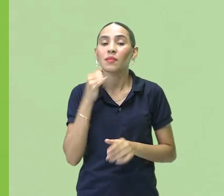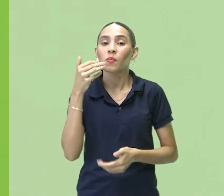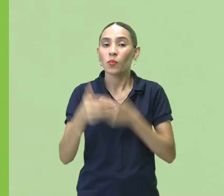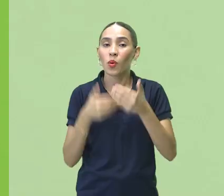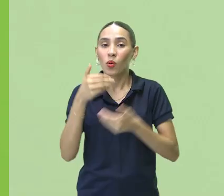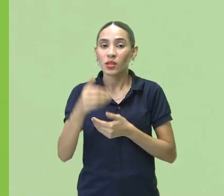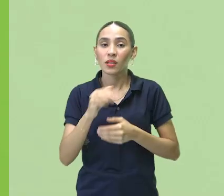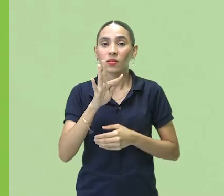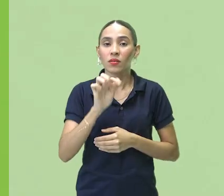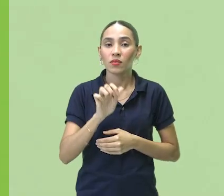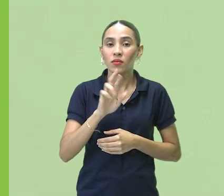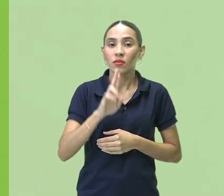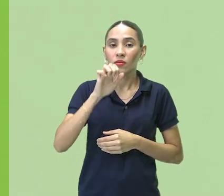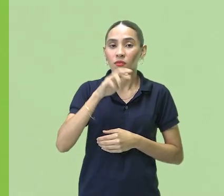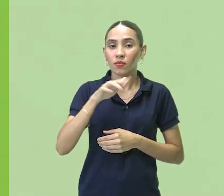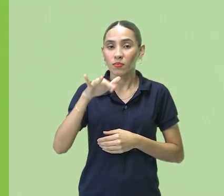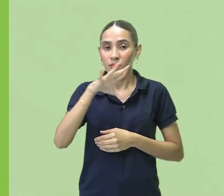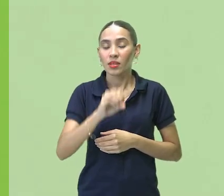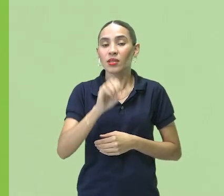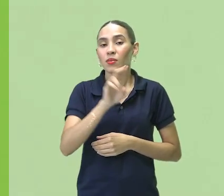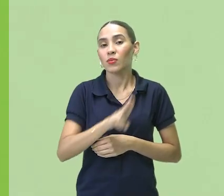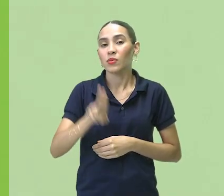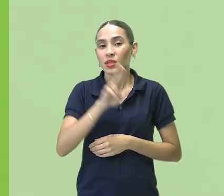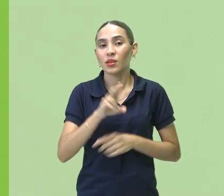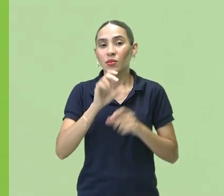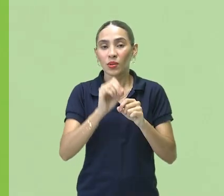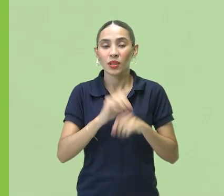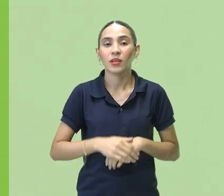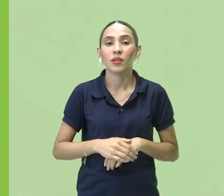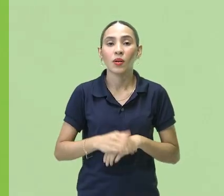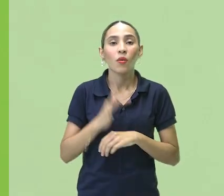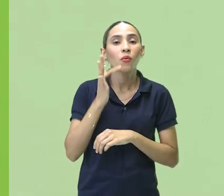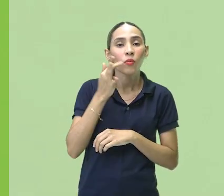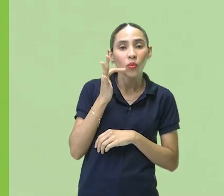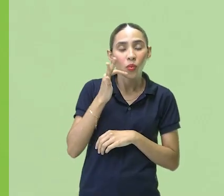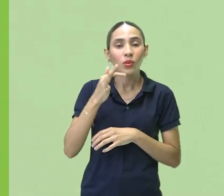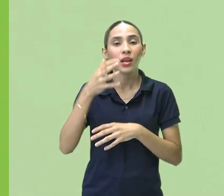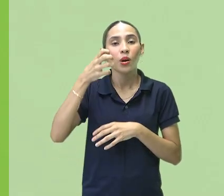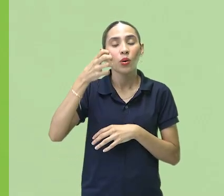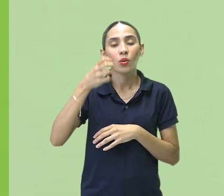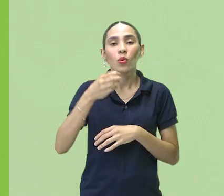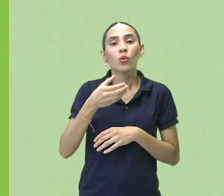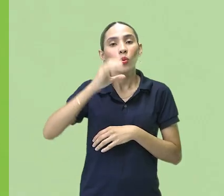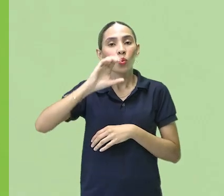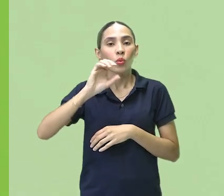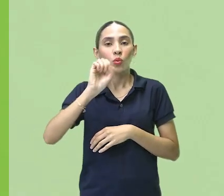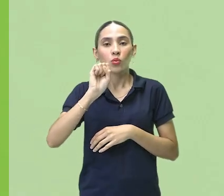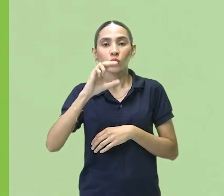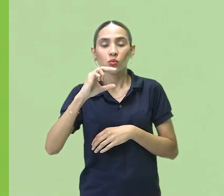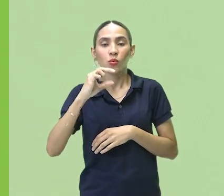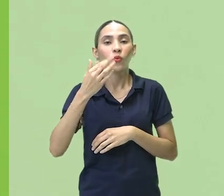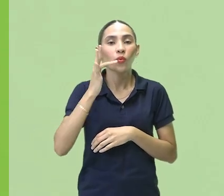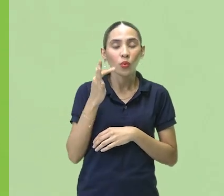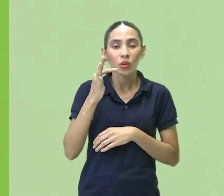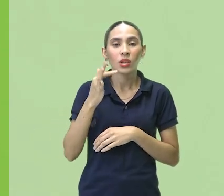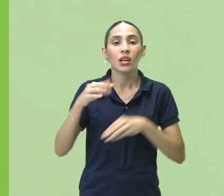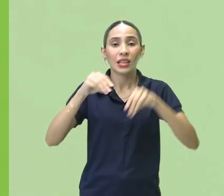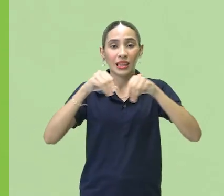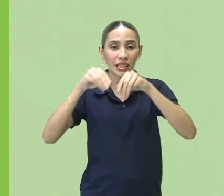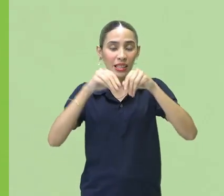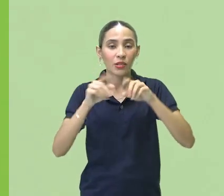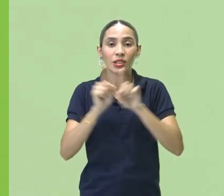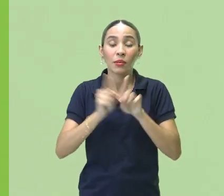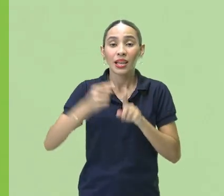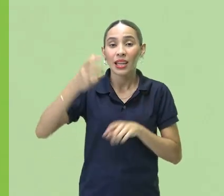de fermentação, utilizando aí polpa de fruta, suco de fruta, utilizando o trigo e utilizando o